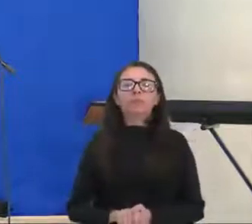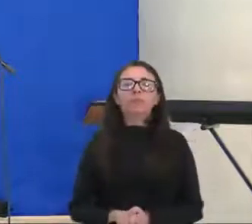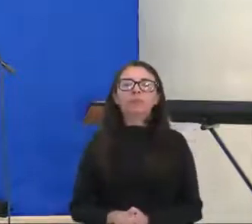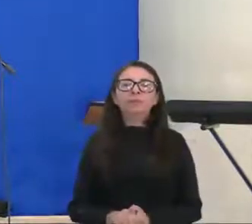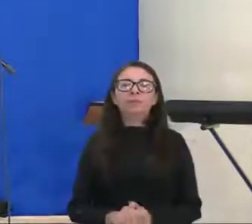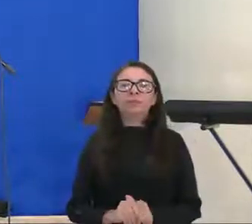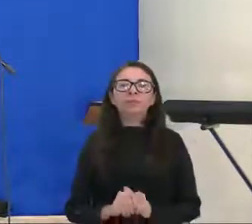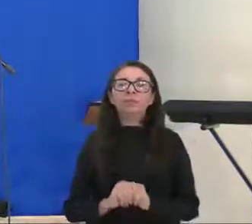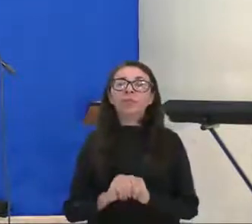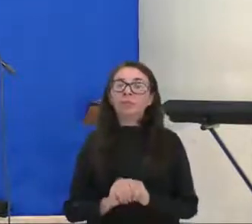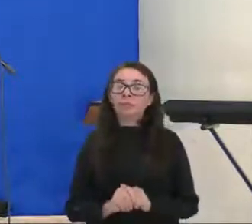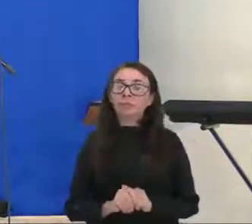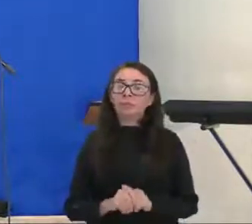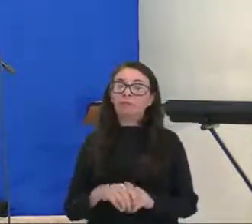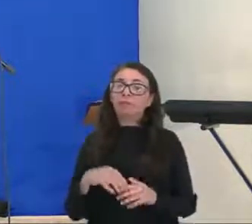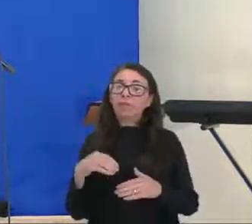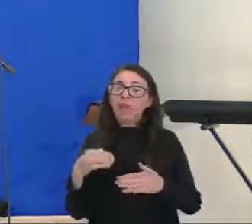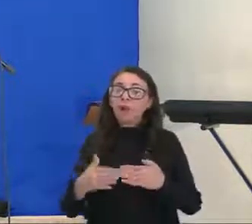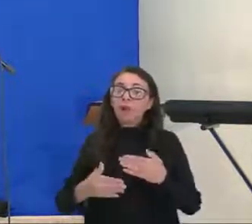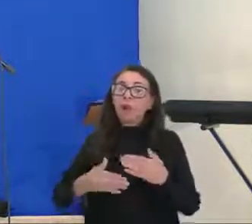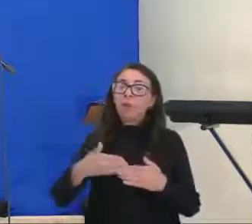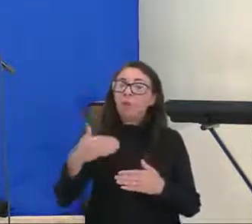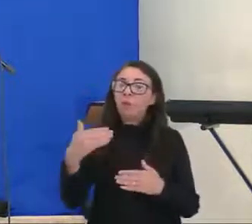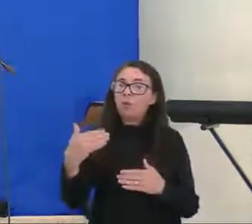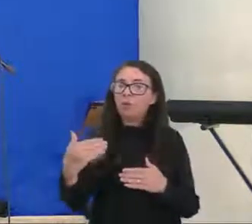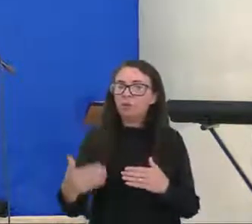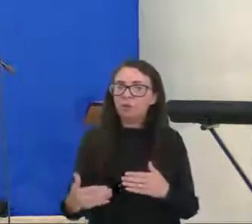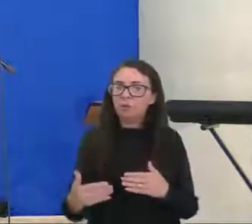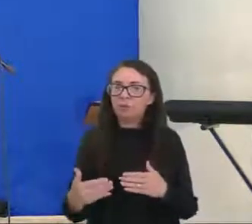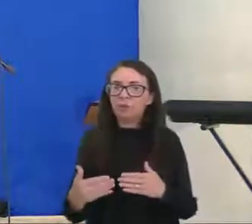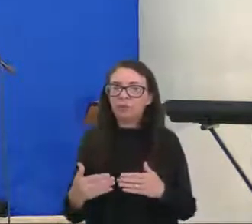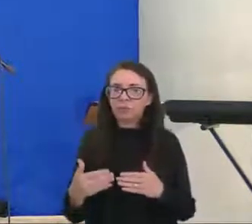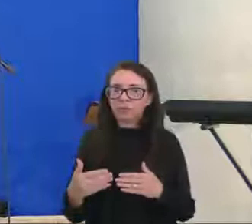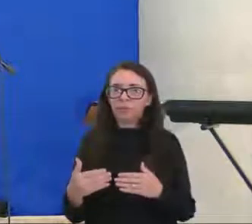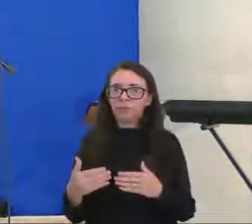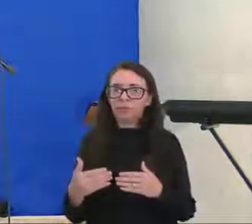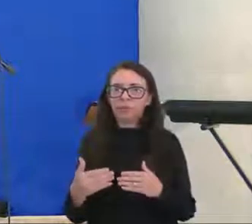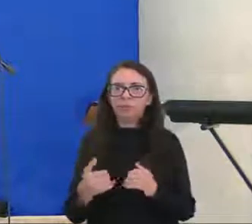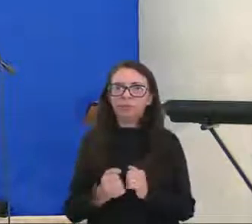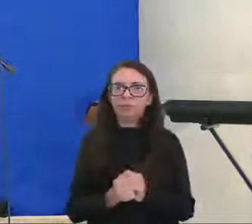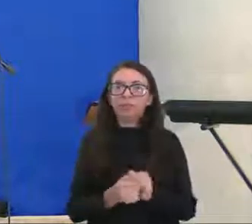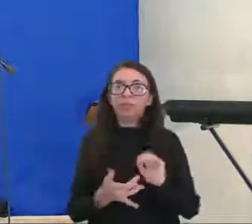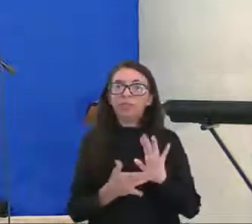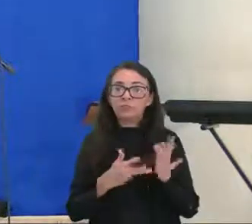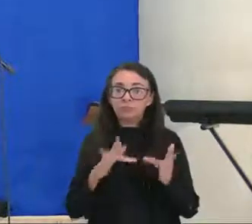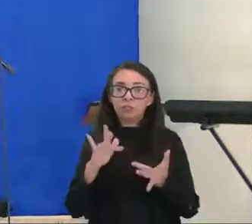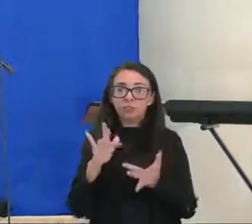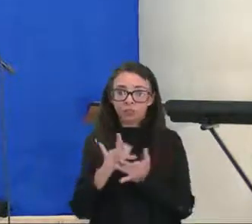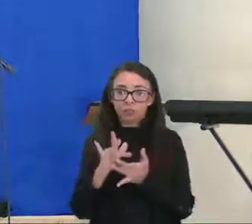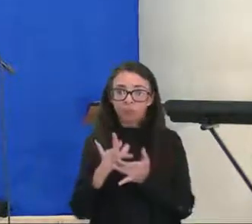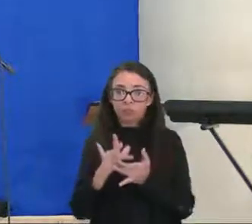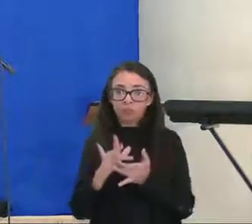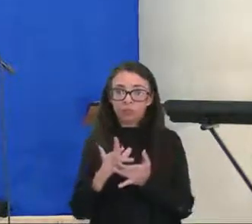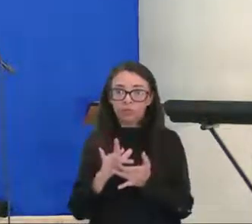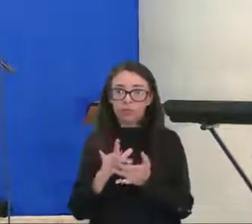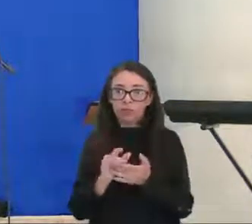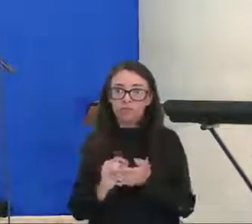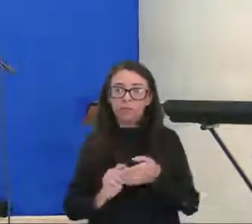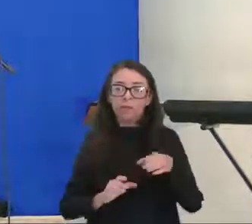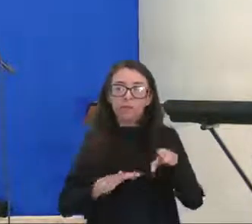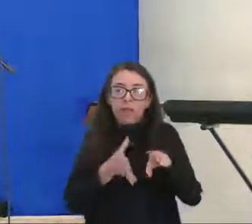foi rasgado de cima e embaixo. Isso dizendo que agora nós temos acesso a